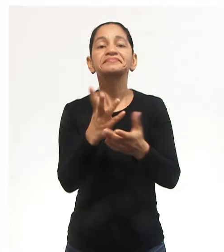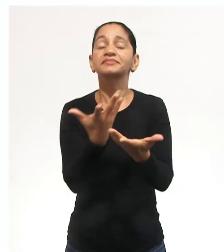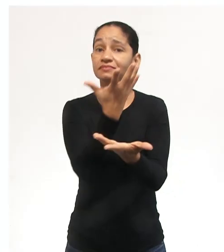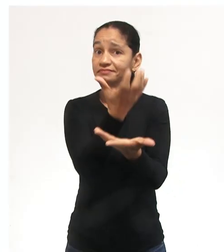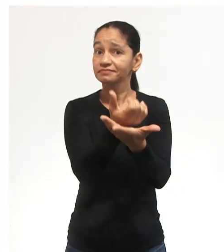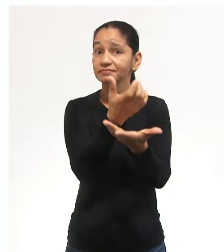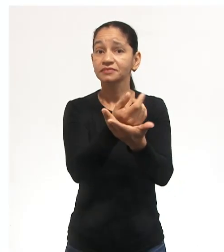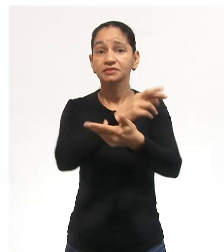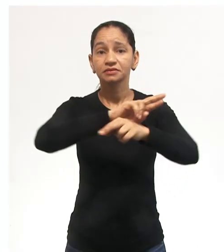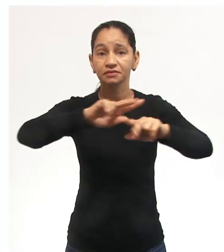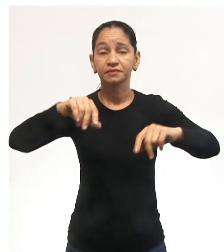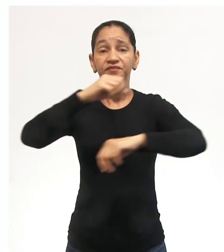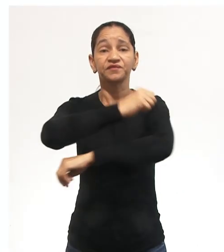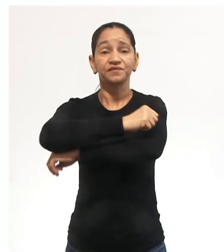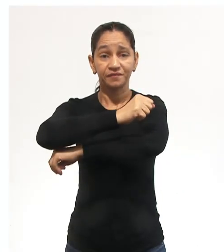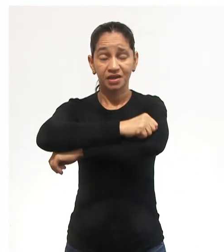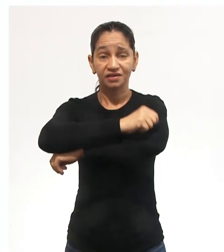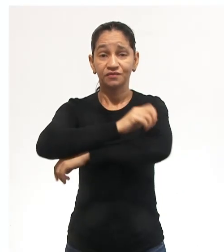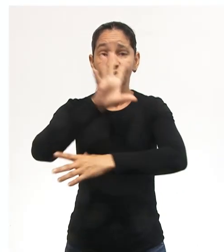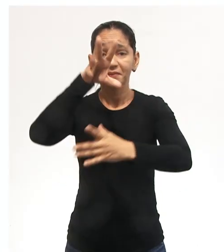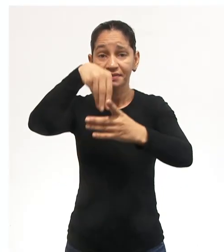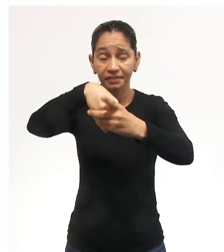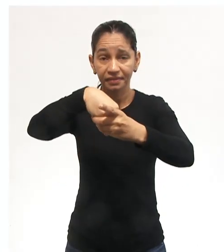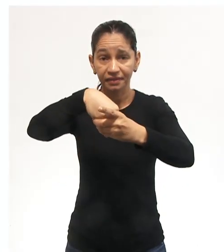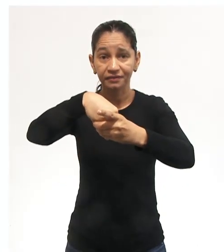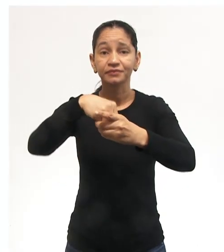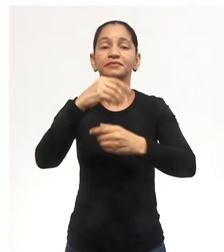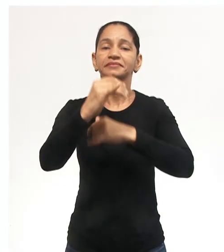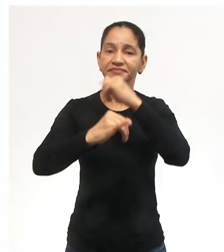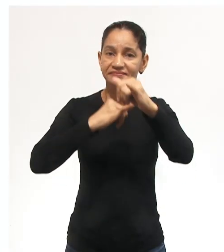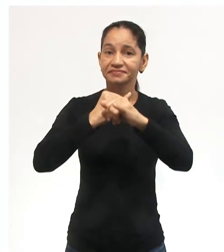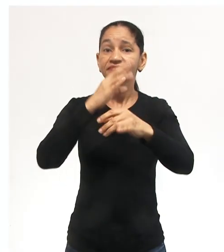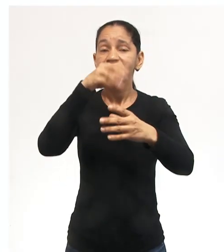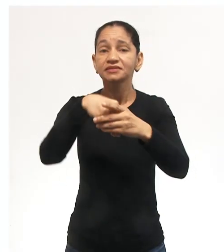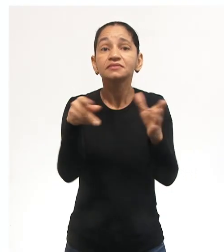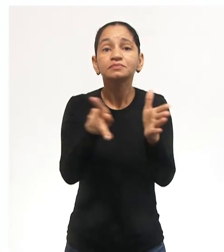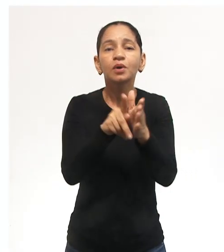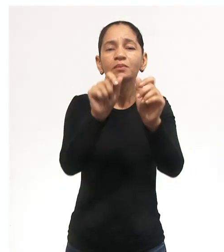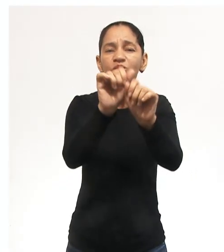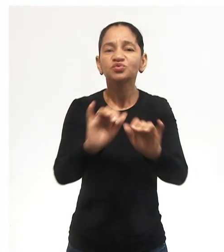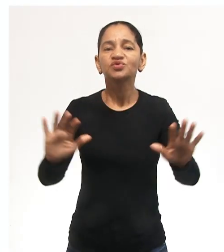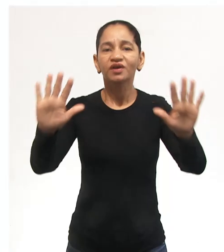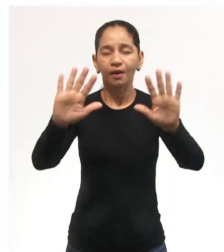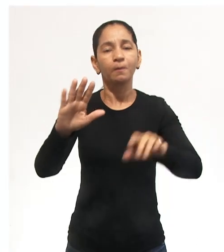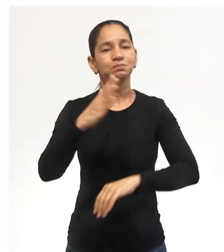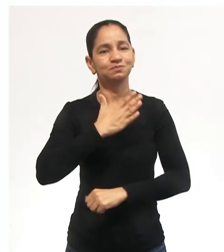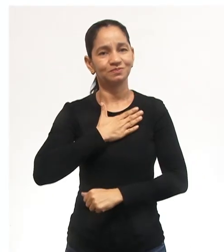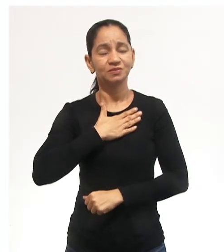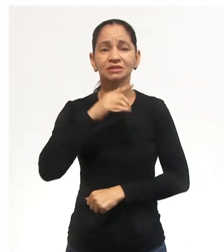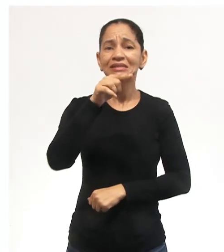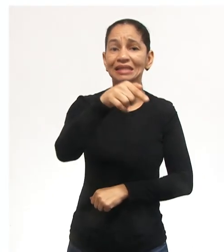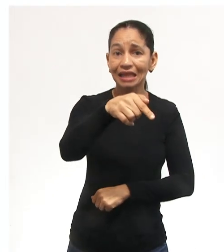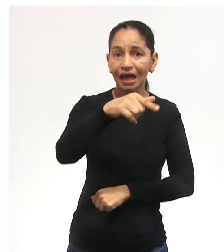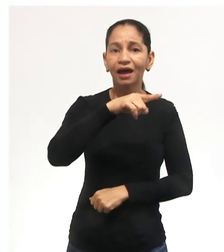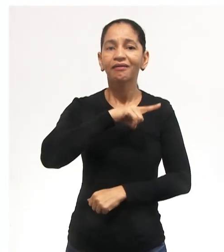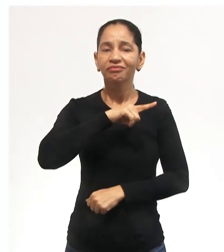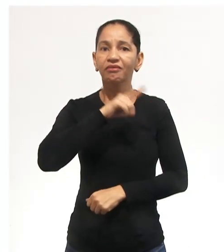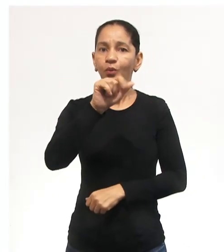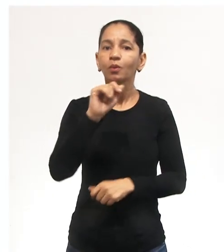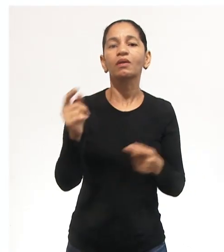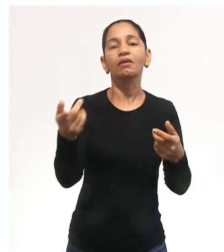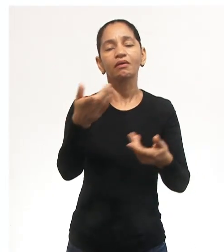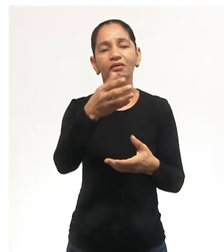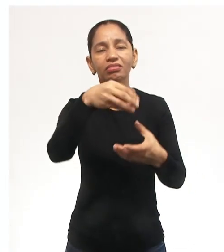aplicativos e plataformas digitais. E aí nós estamos tratando de quê? De um comércio eletrônico. Nós